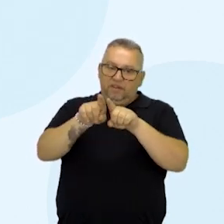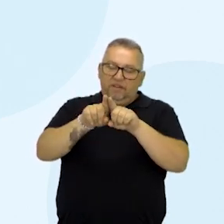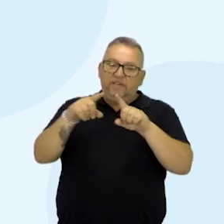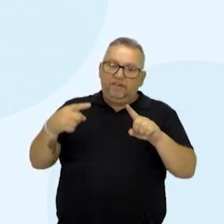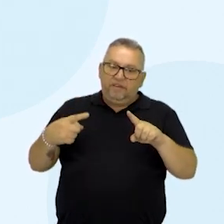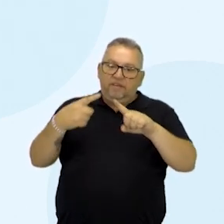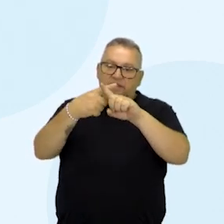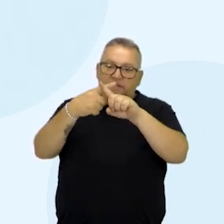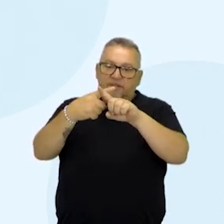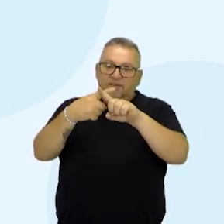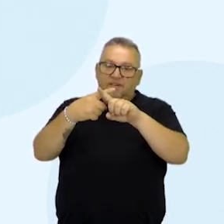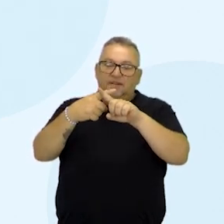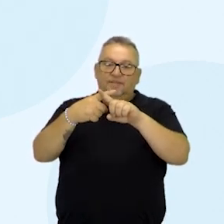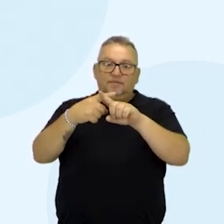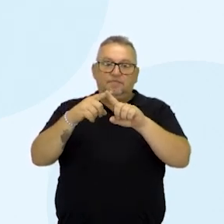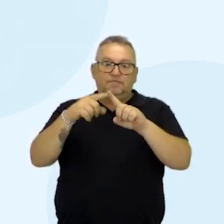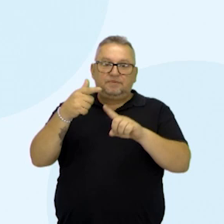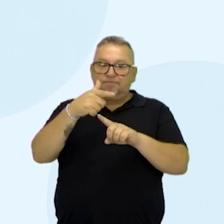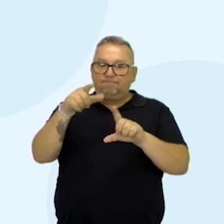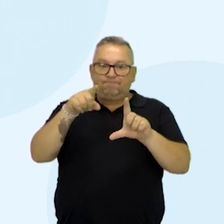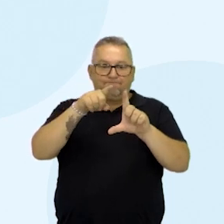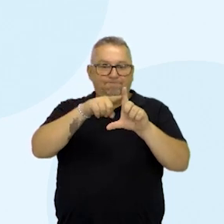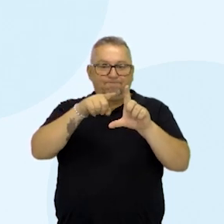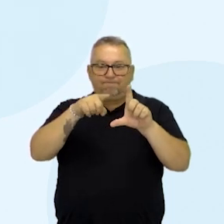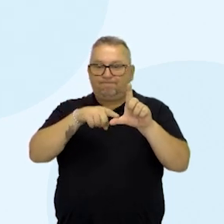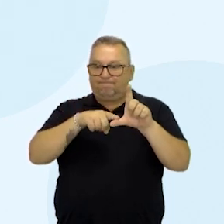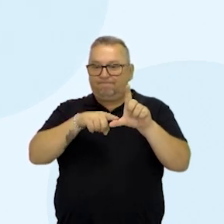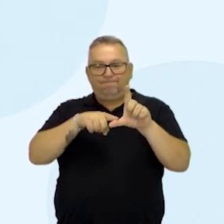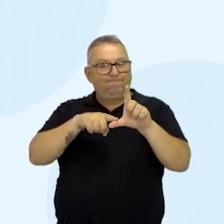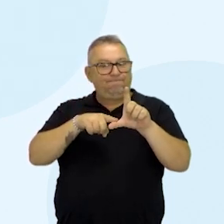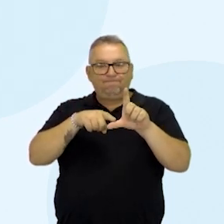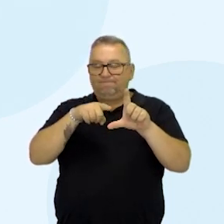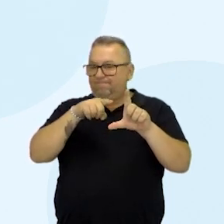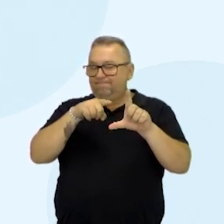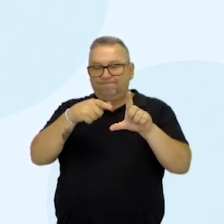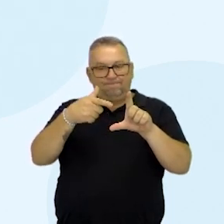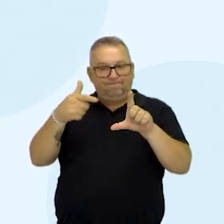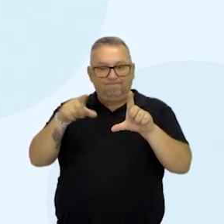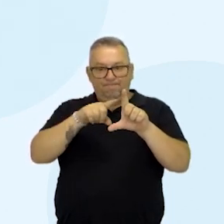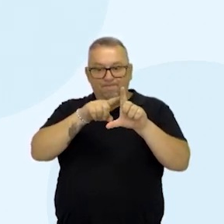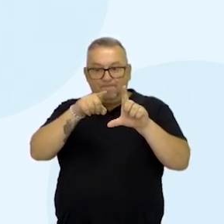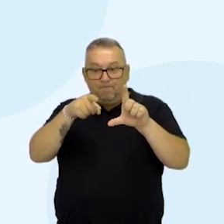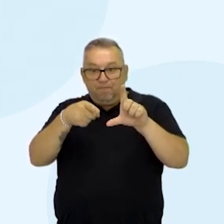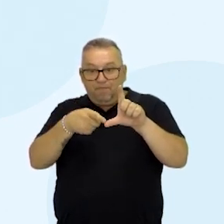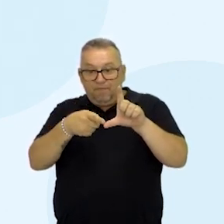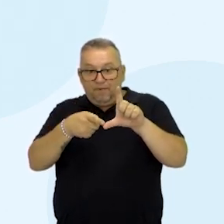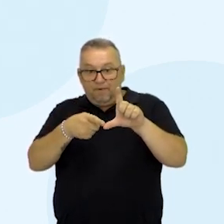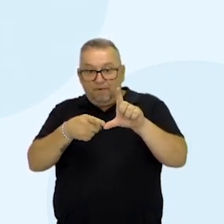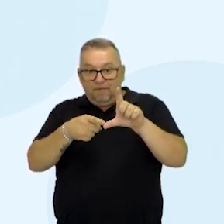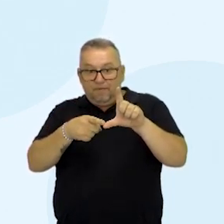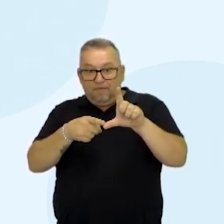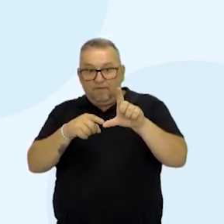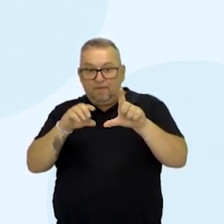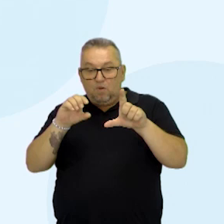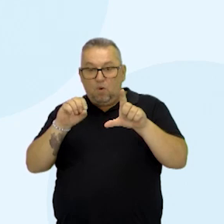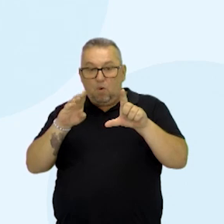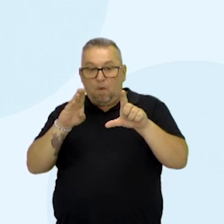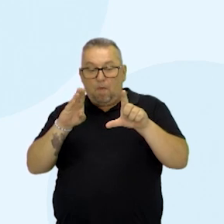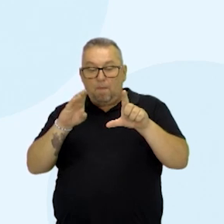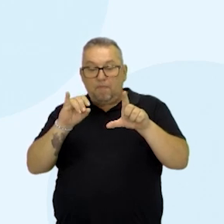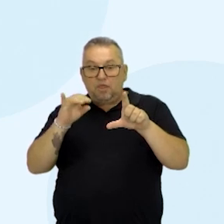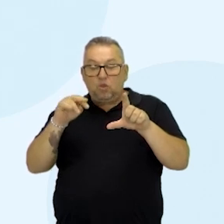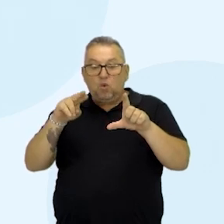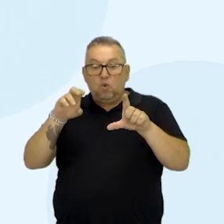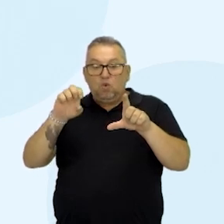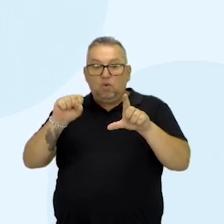ponto médio também, só que não formam ângulos de 90 graus, né? Aqui nós temos um ângulo que nós chamamos de obtuso, e o outro chama